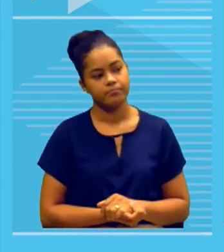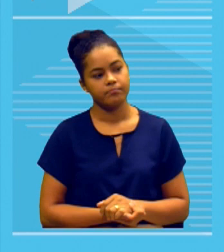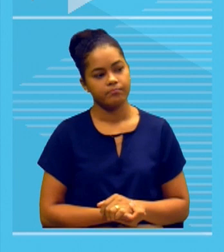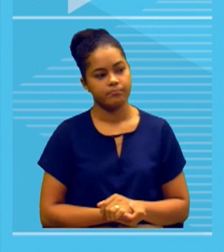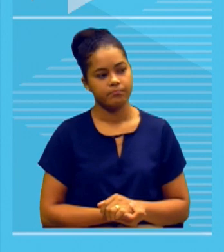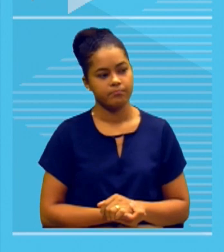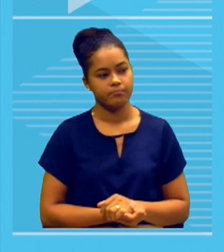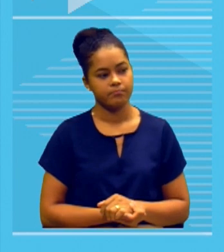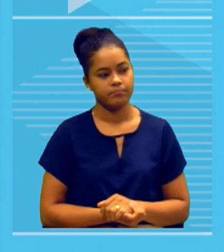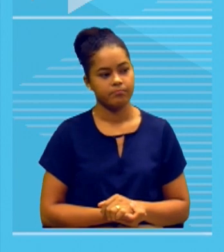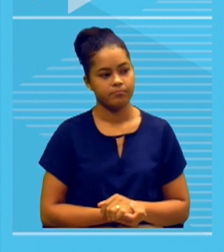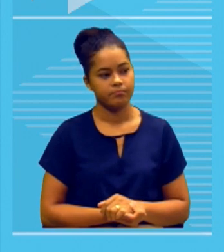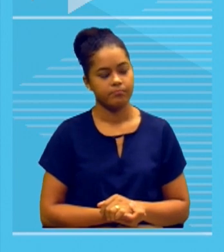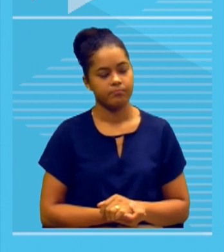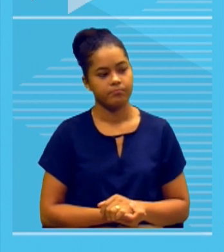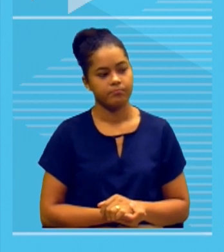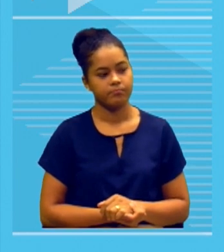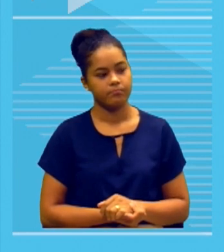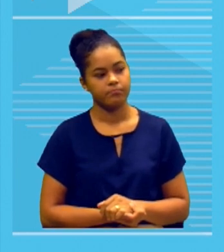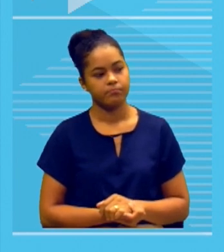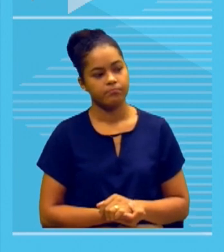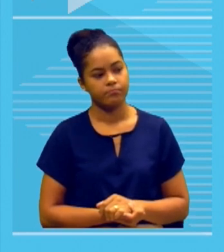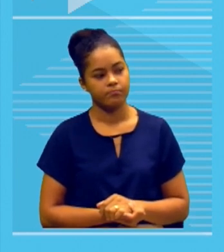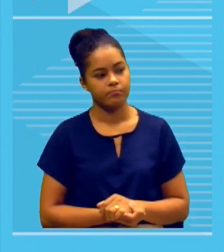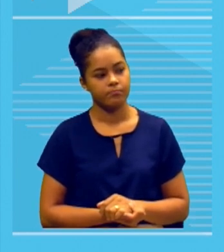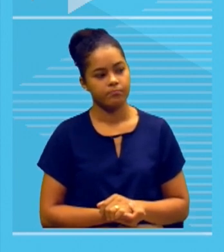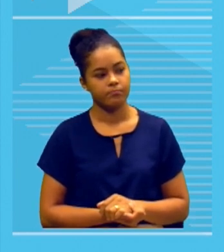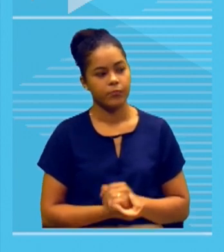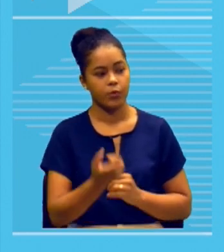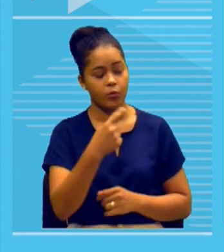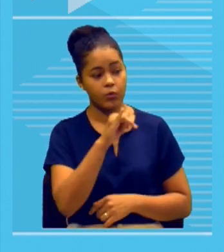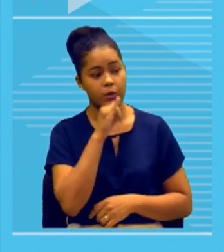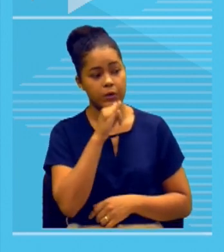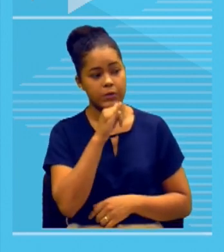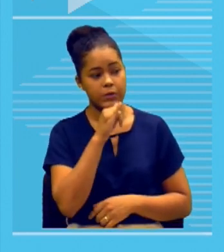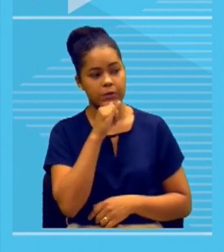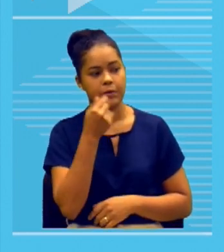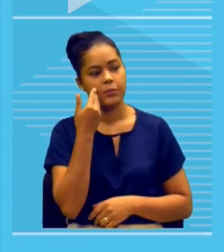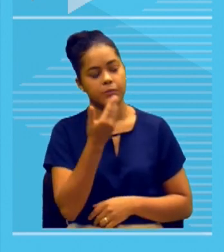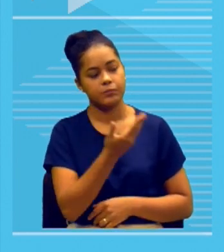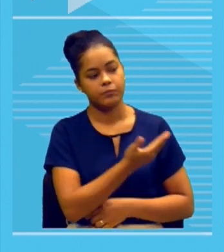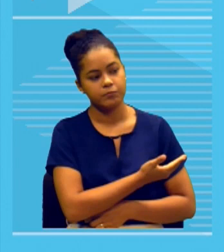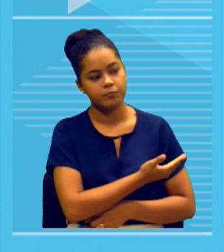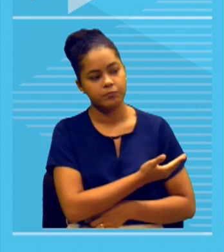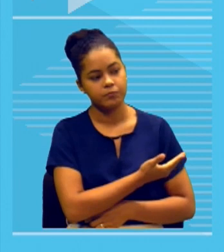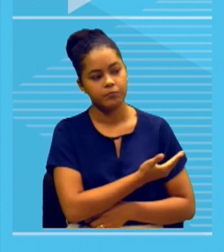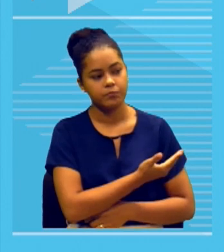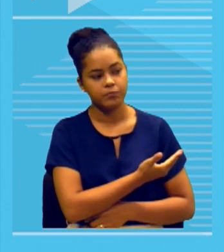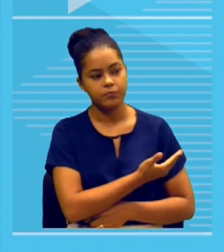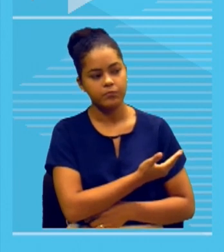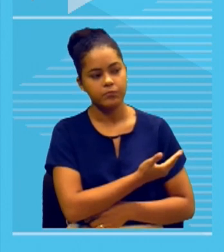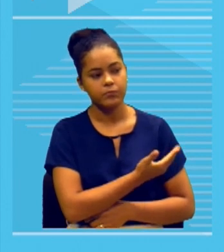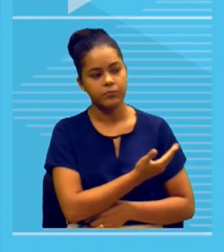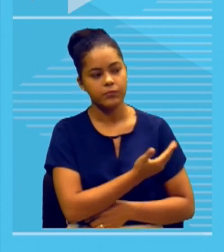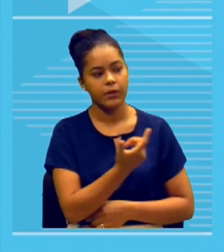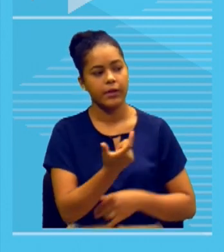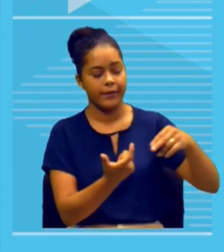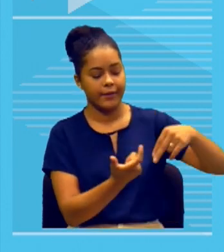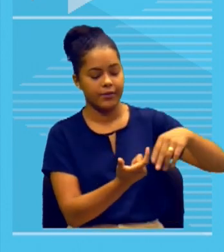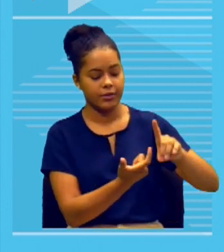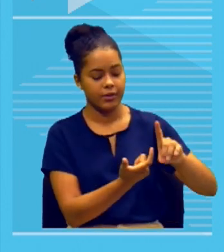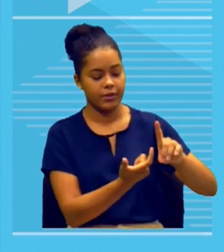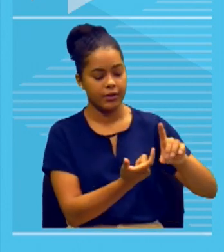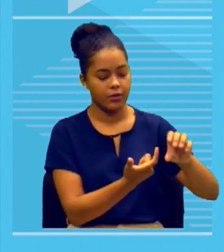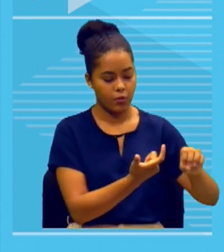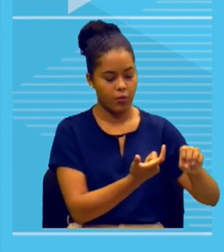a Itália é ótima em sipondo o sol vamos se os